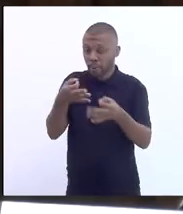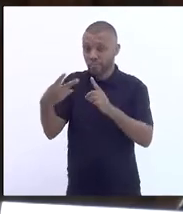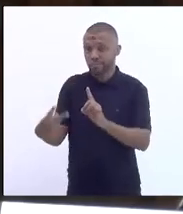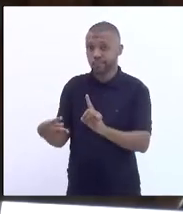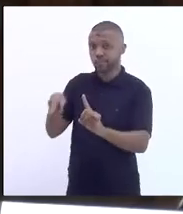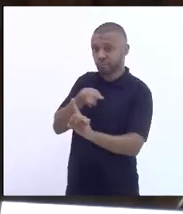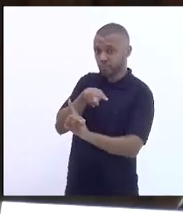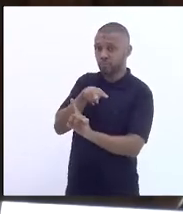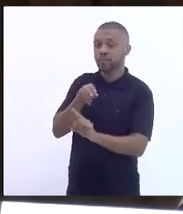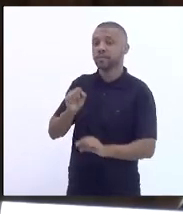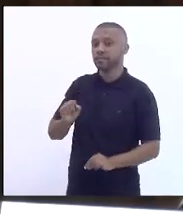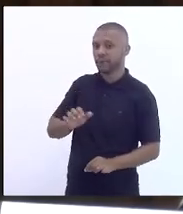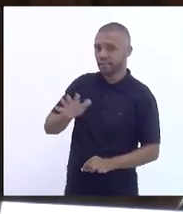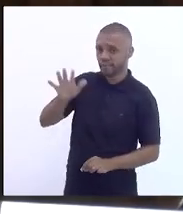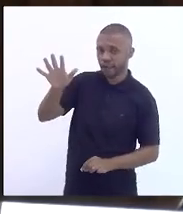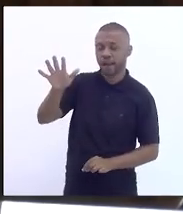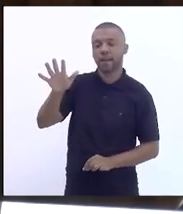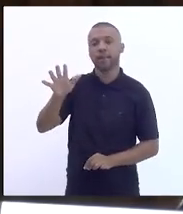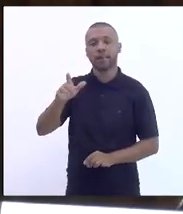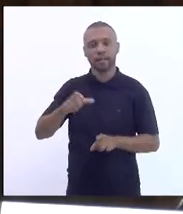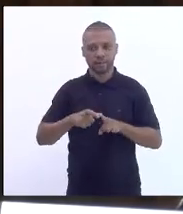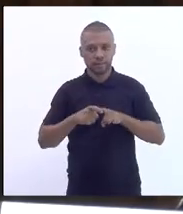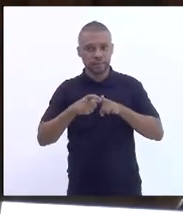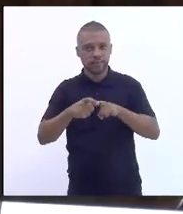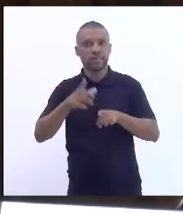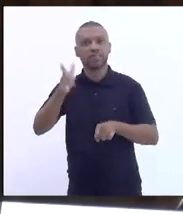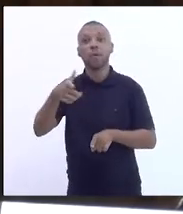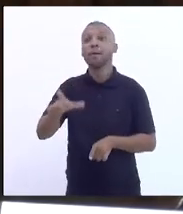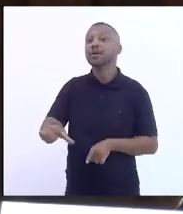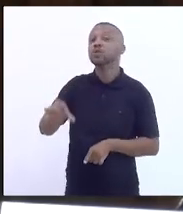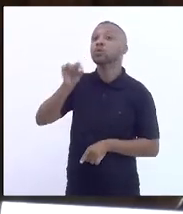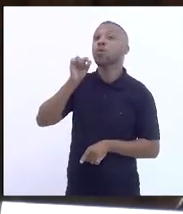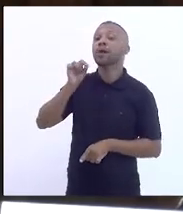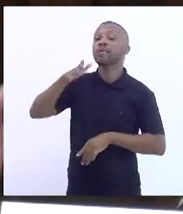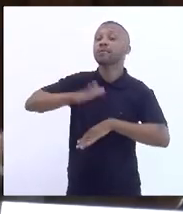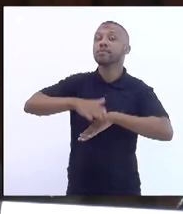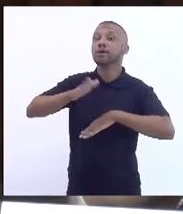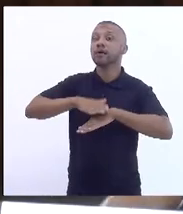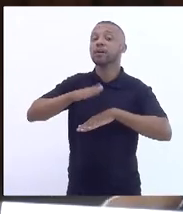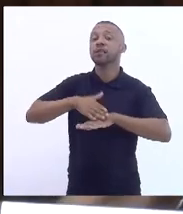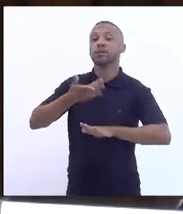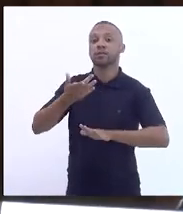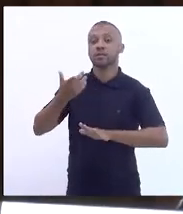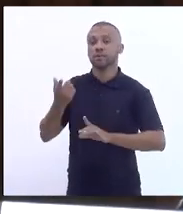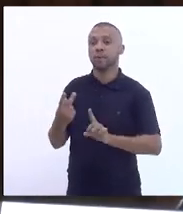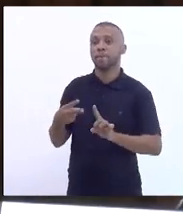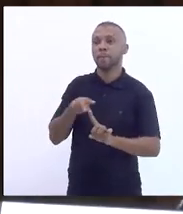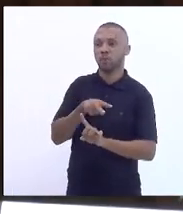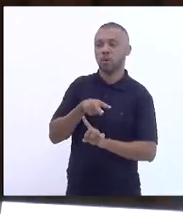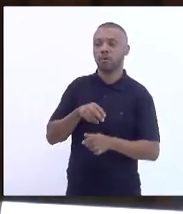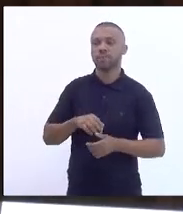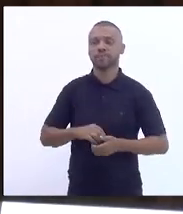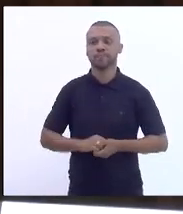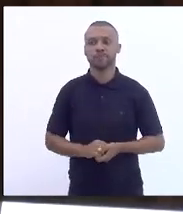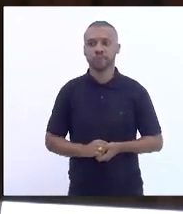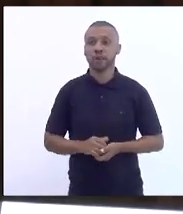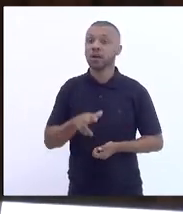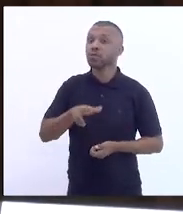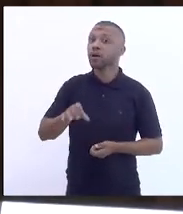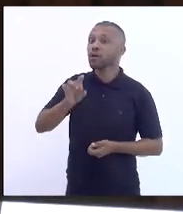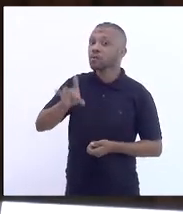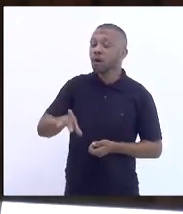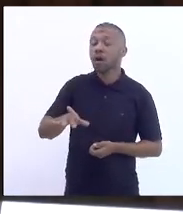da favela da Periferia Isso já é uma escolha de lado e não só deputada Mônica